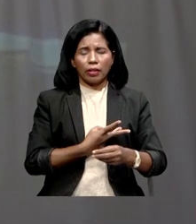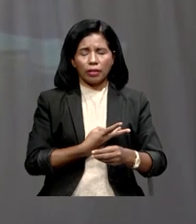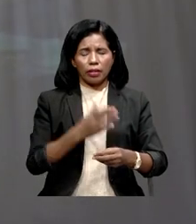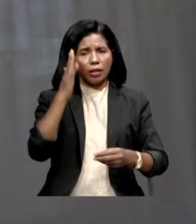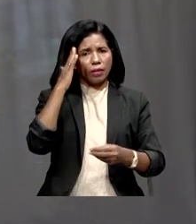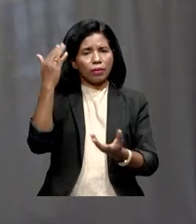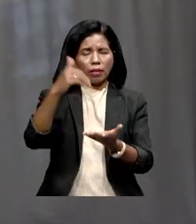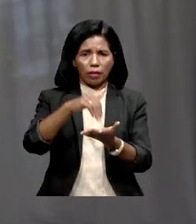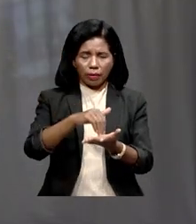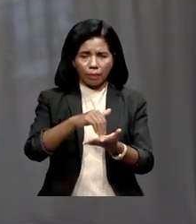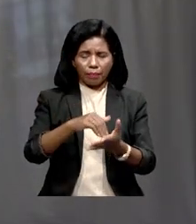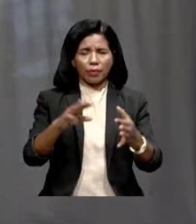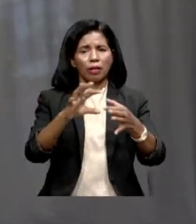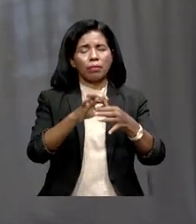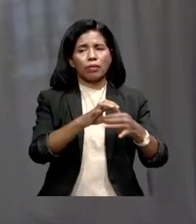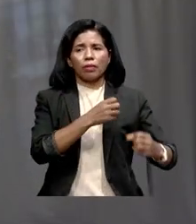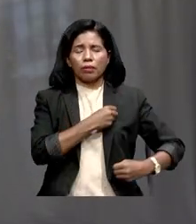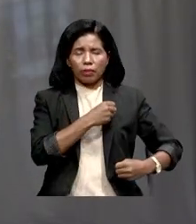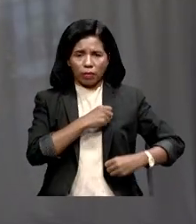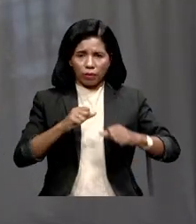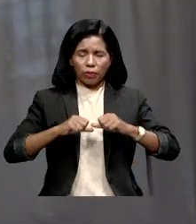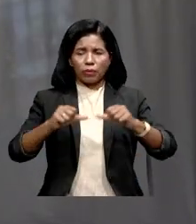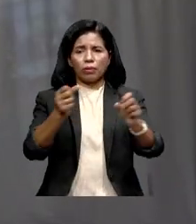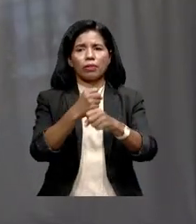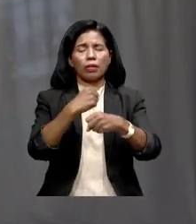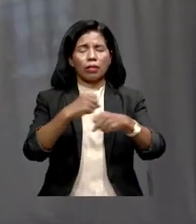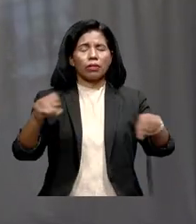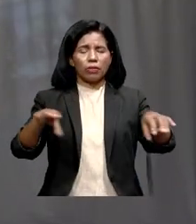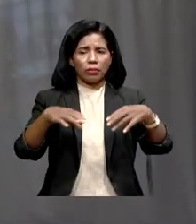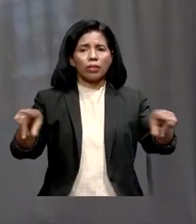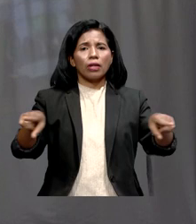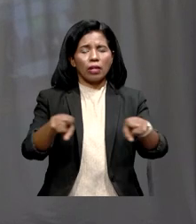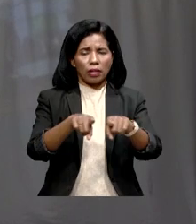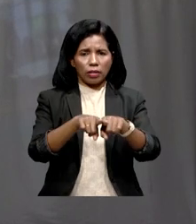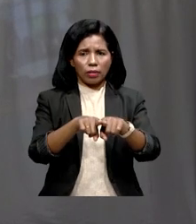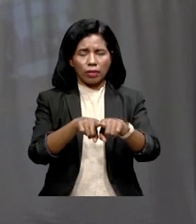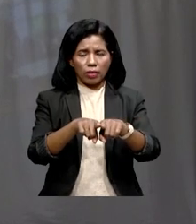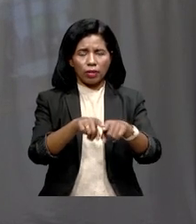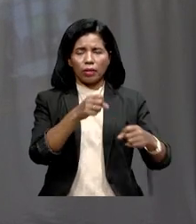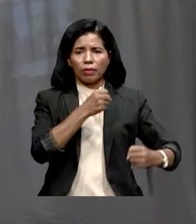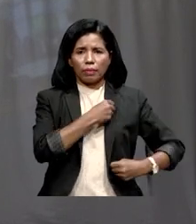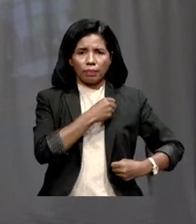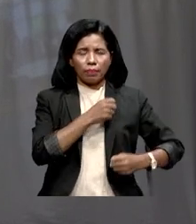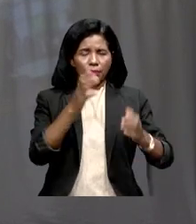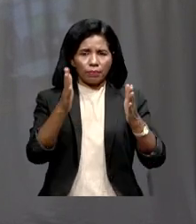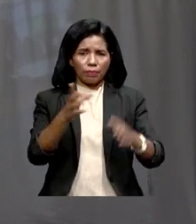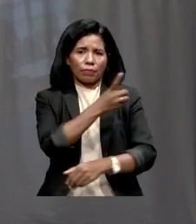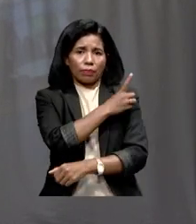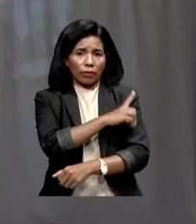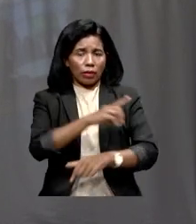reflexão. Membro FALINTIL deve continuar a ao serviço, a nessa força da fase de